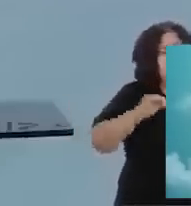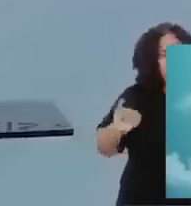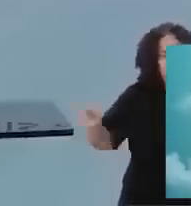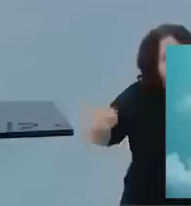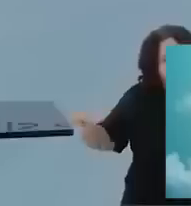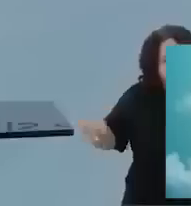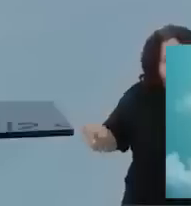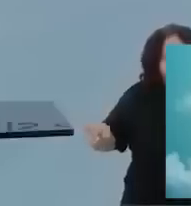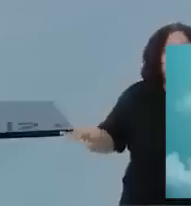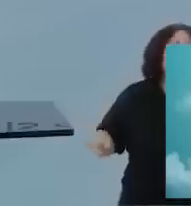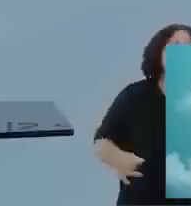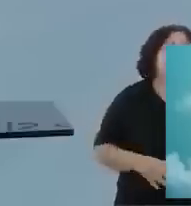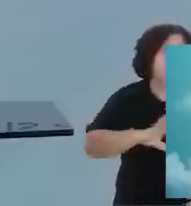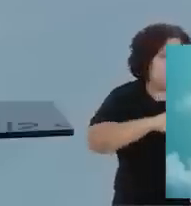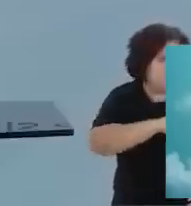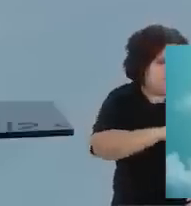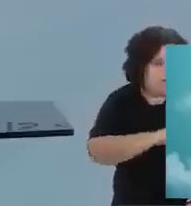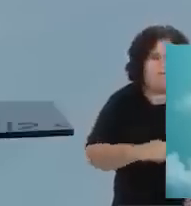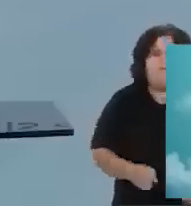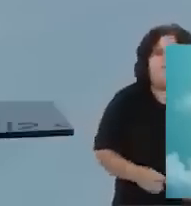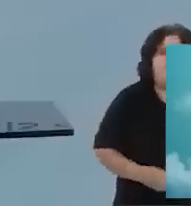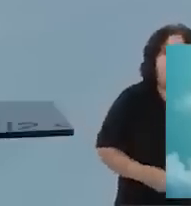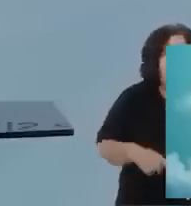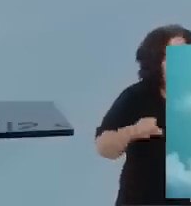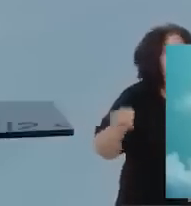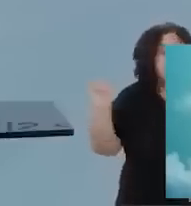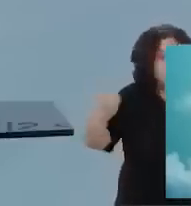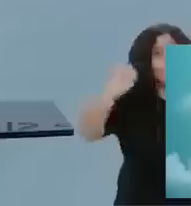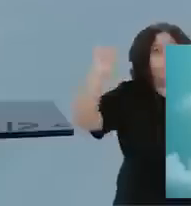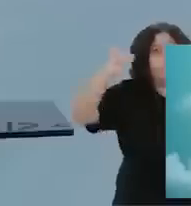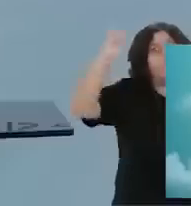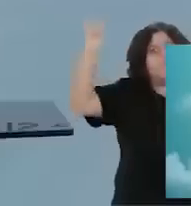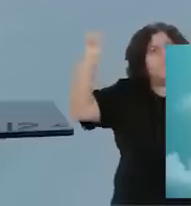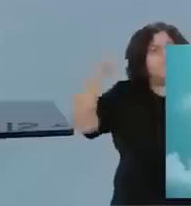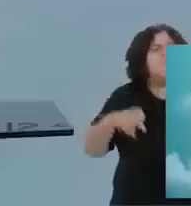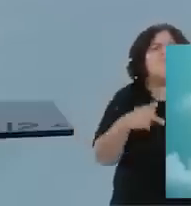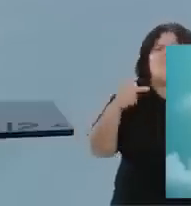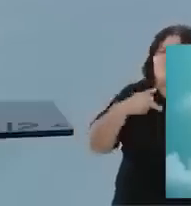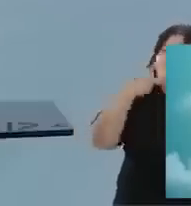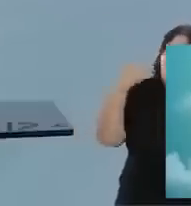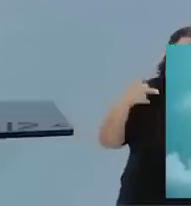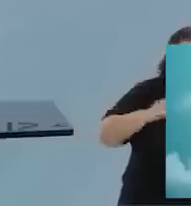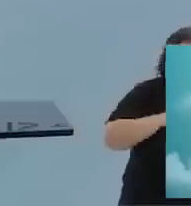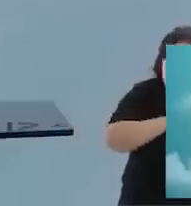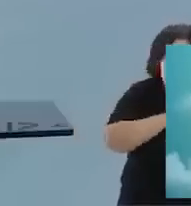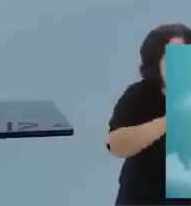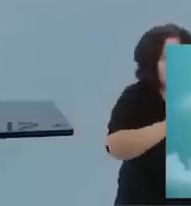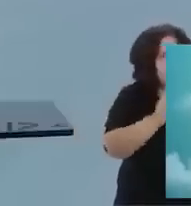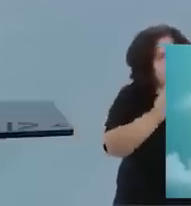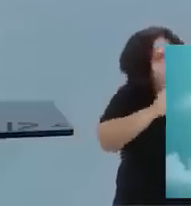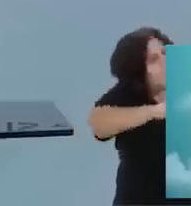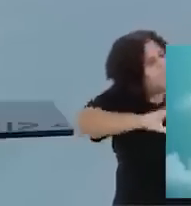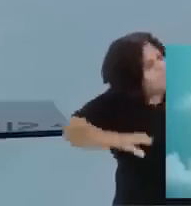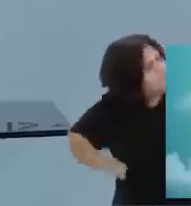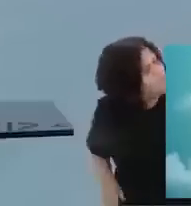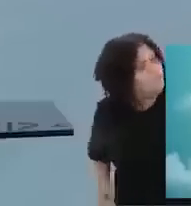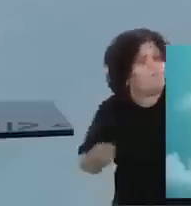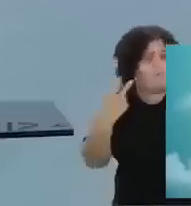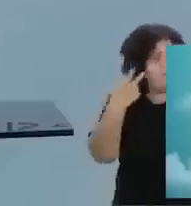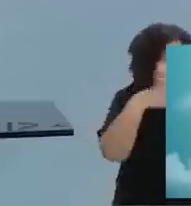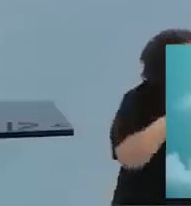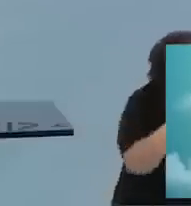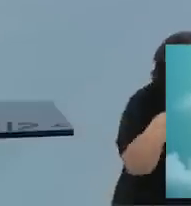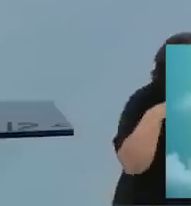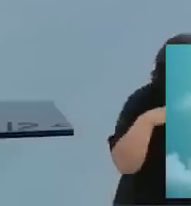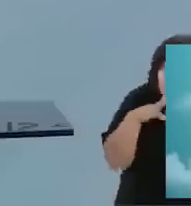fraternal. Aliás, é importante dizer que Jesus Cristo afirmou assim, nisto conhecerão